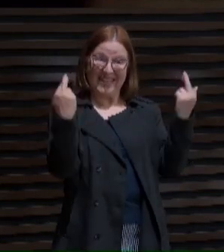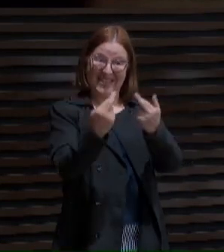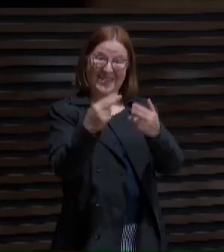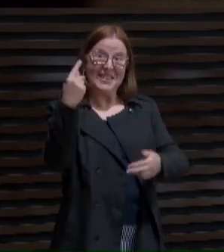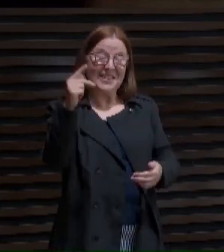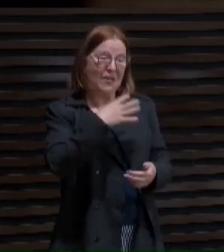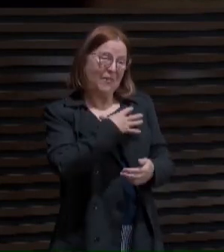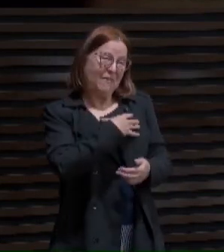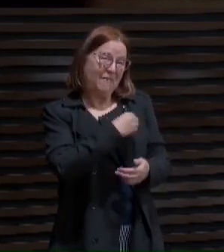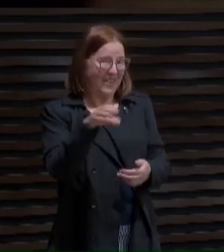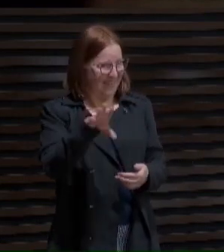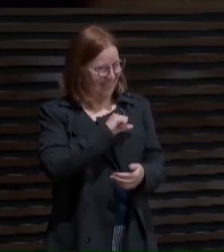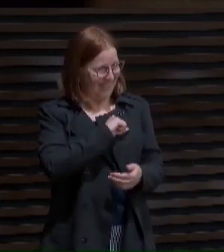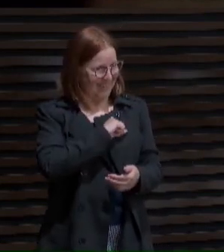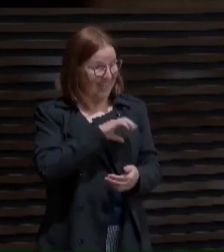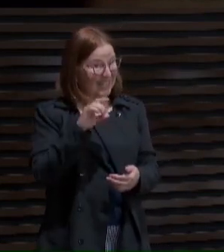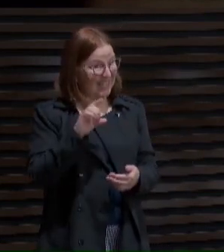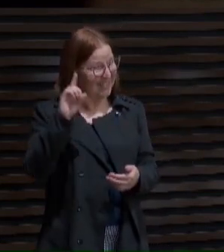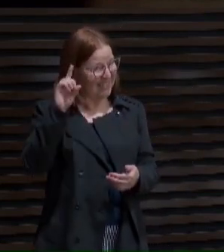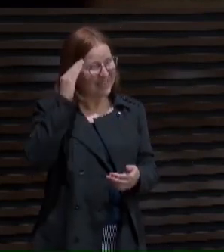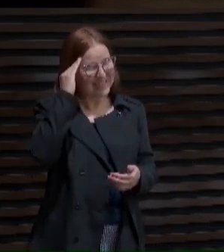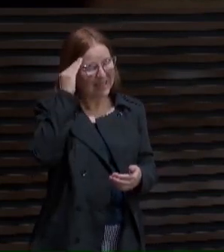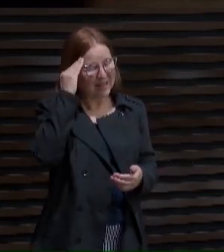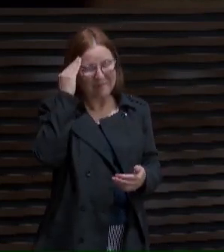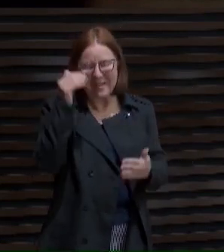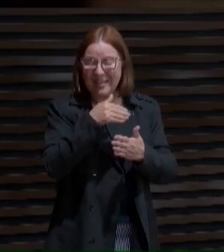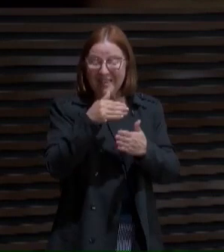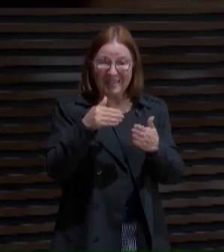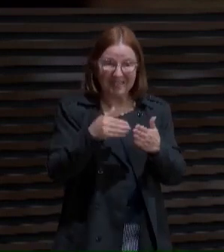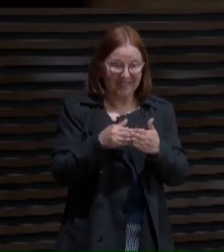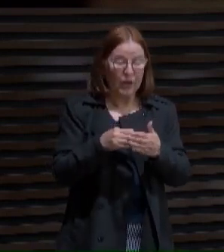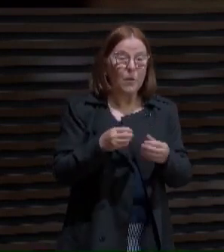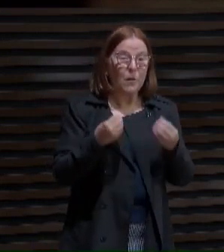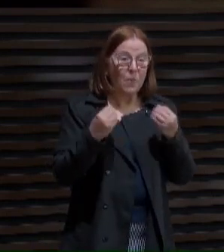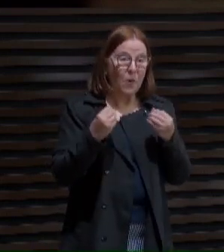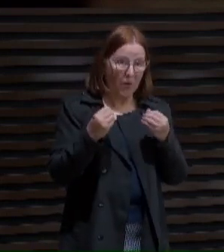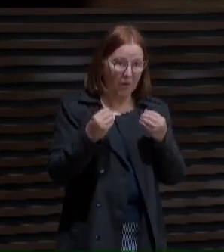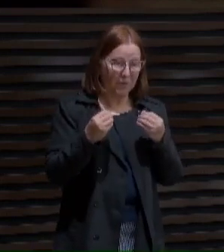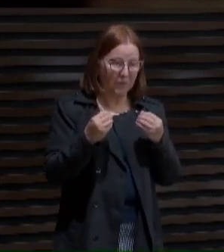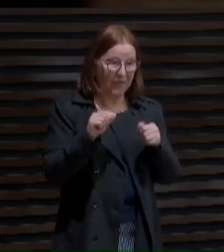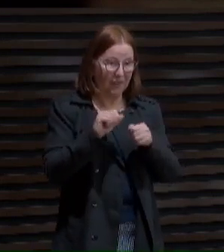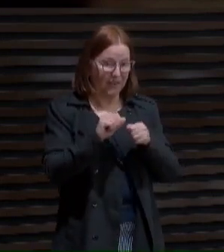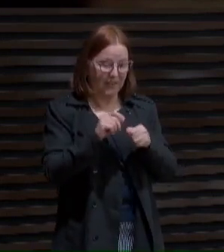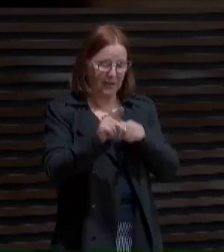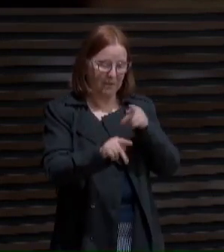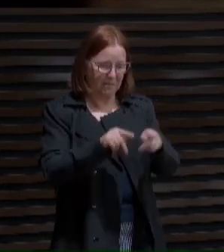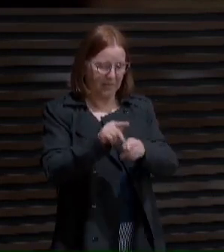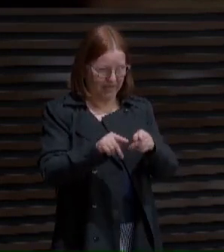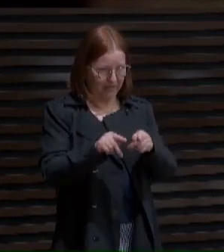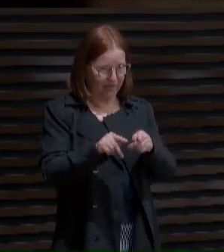seu Filho amado. Somente Deus sabia como tornar pecadores merecedores do inferno em